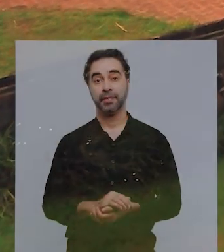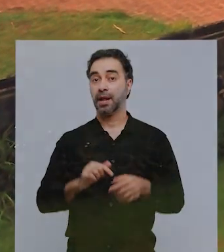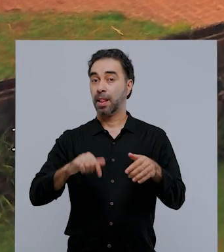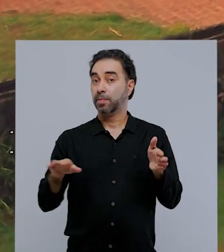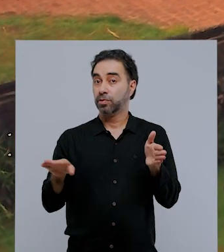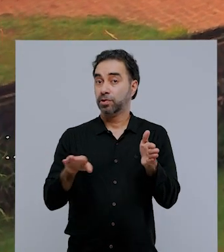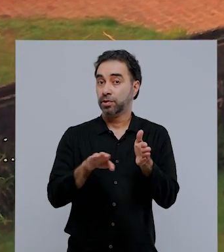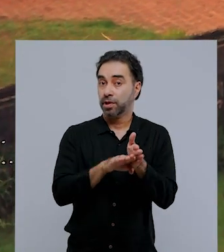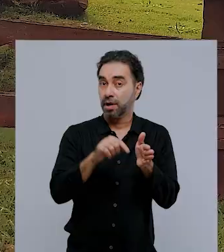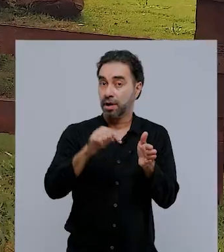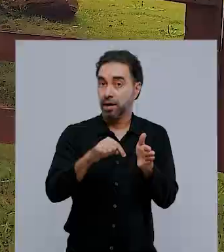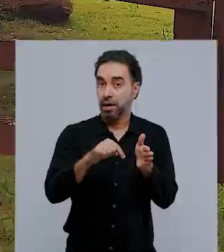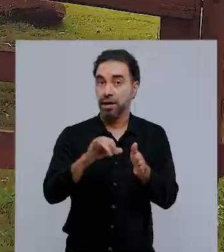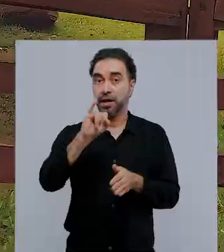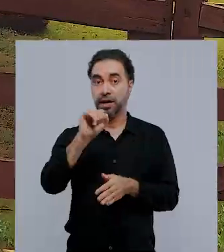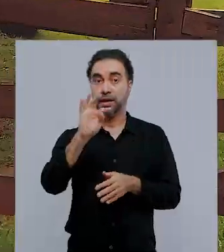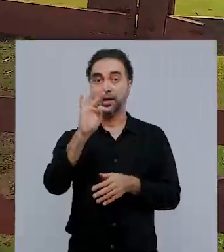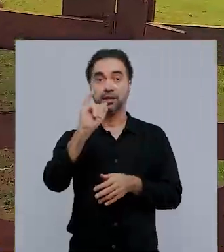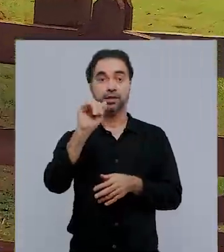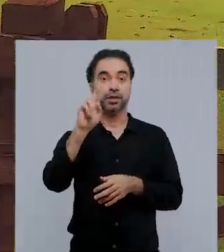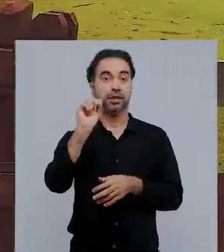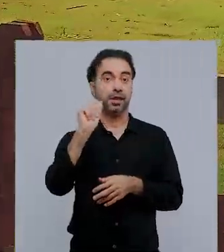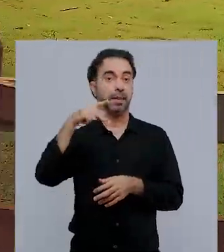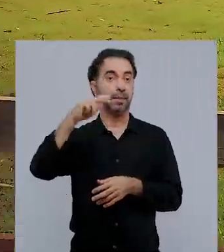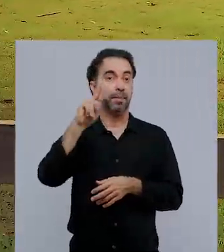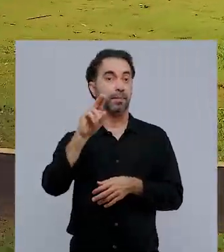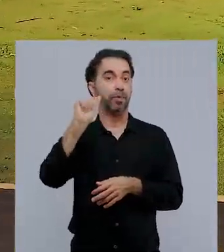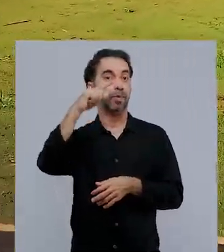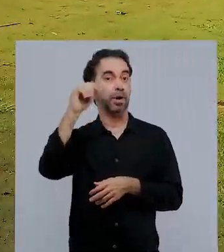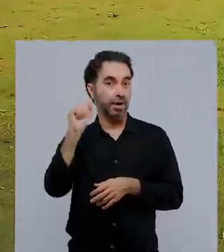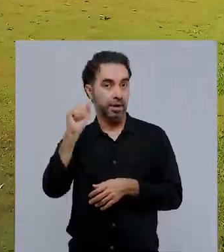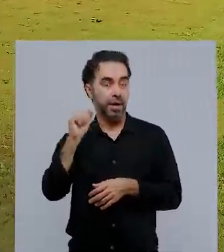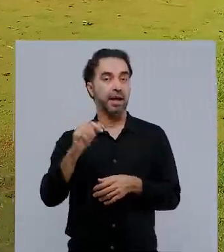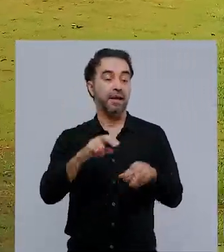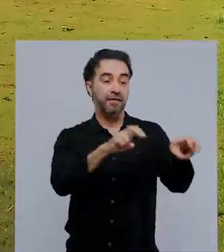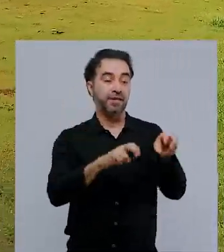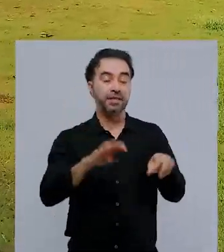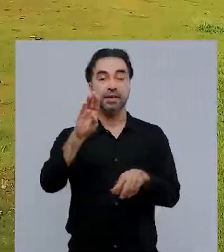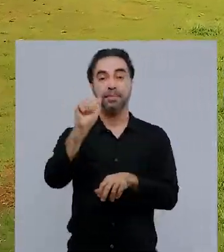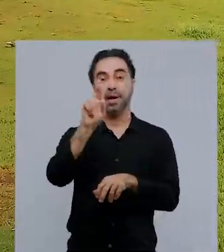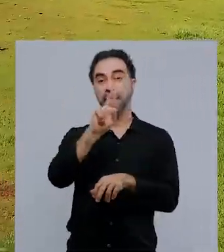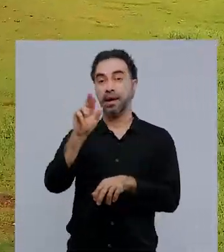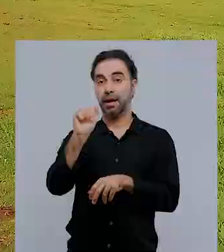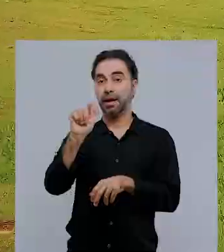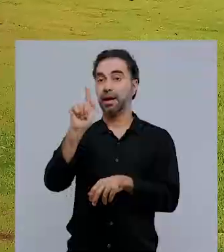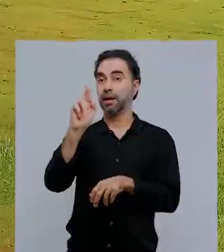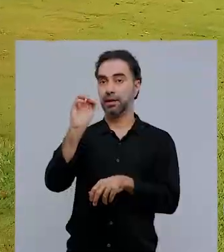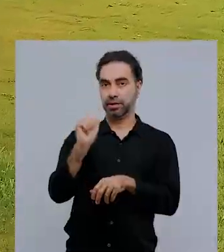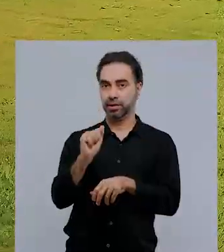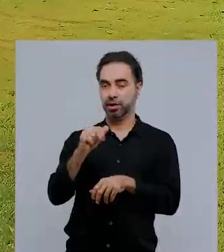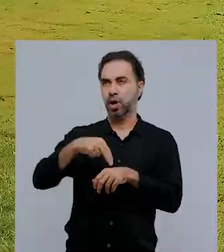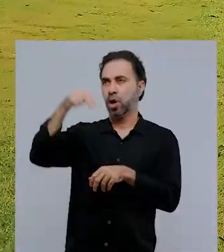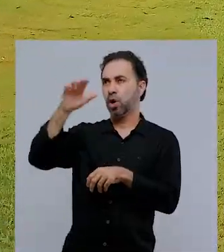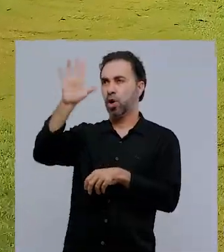Estamos chegando em Itirapuã, na fazenda Barra Grande, localizada no Nordeste paulista, onde, assim como no